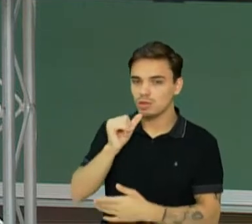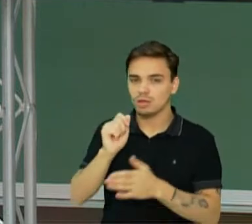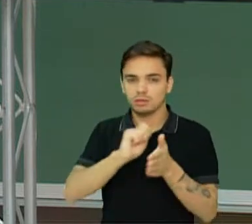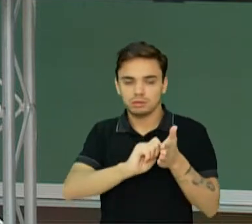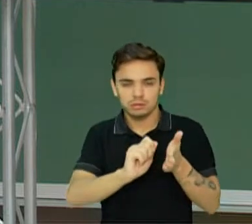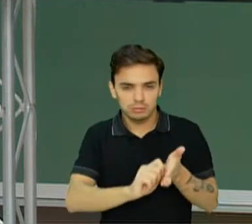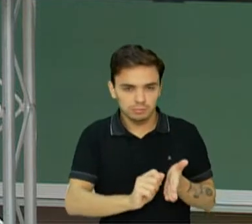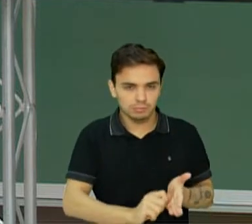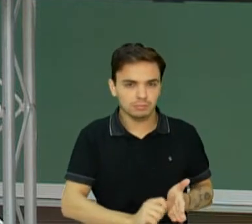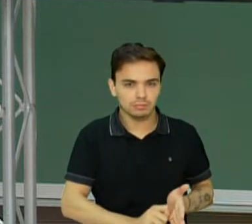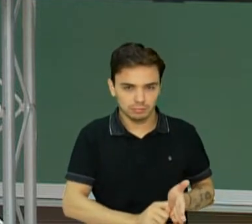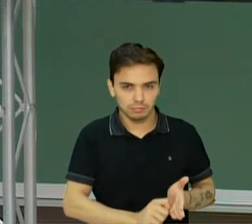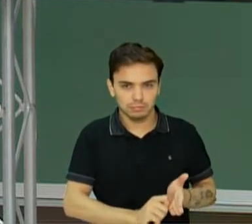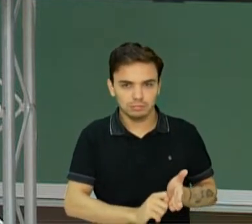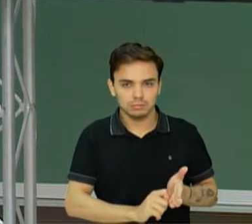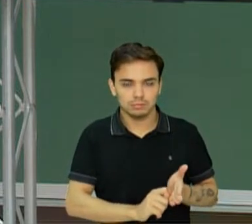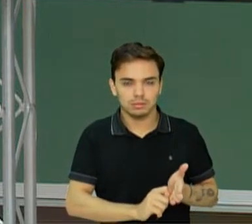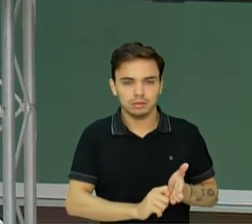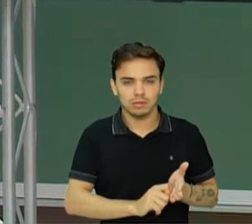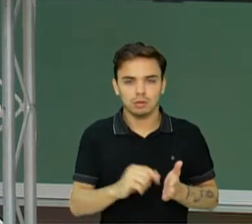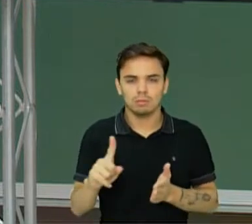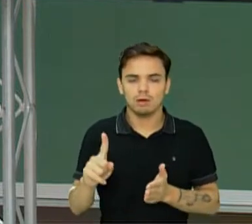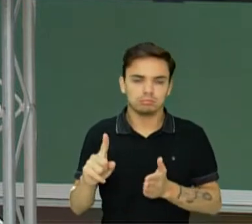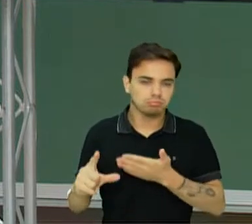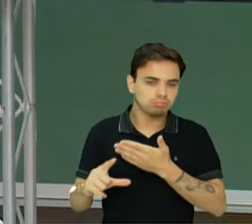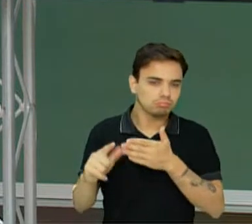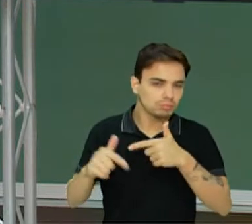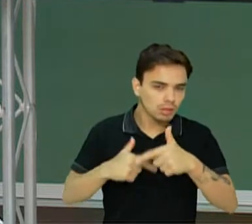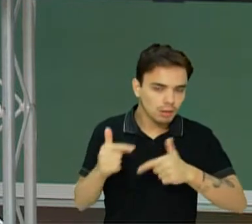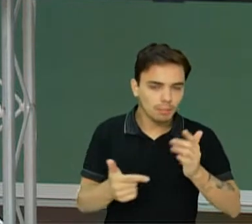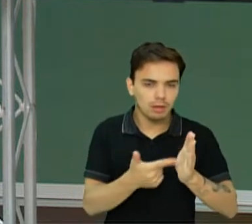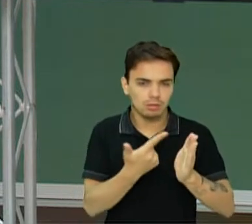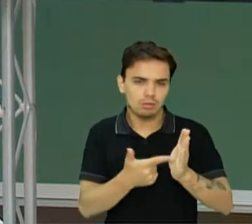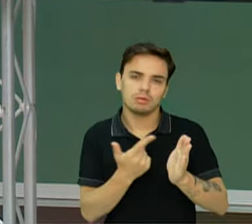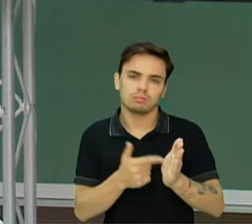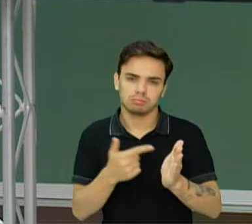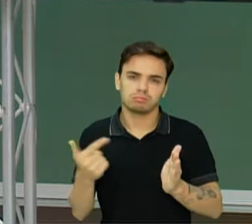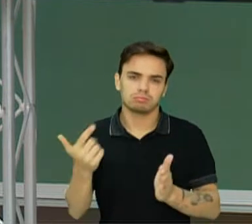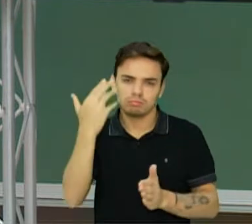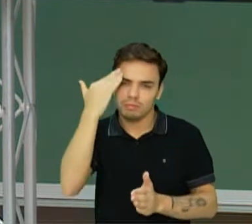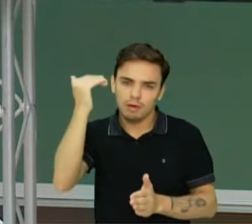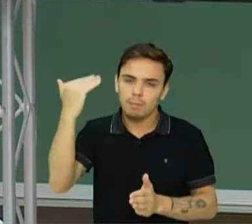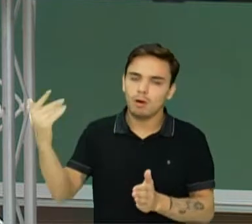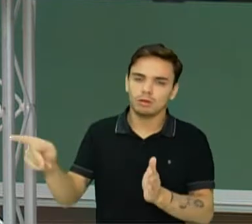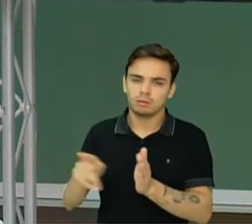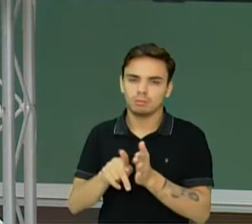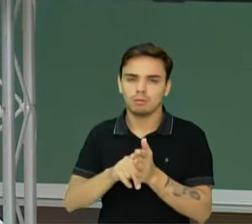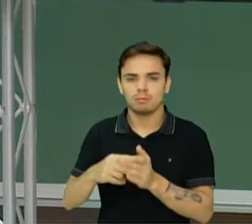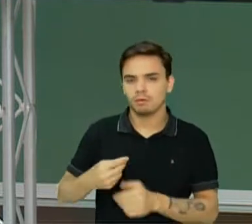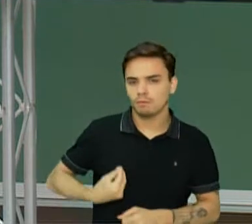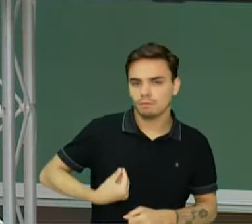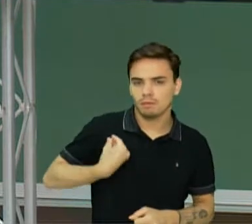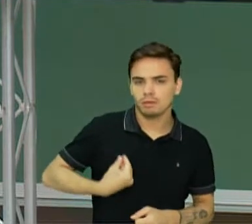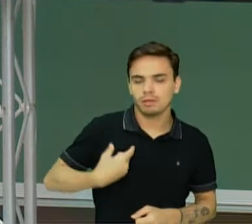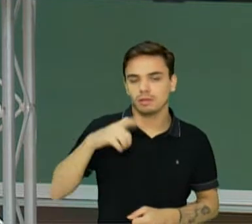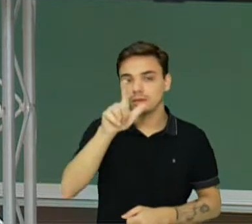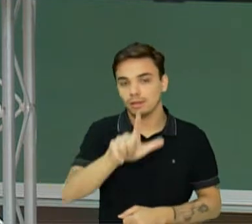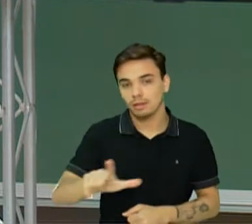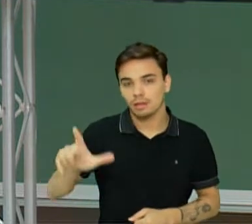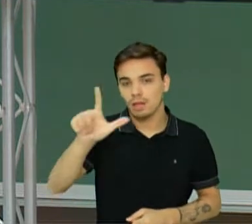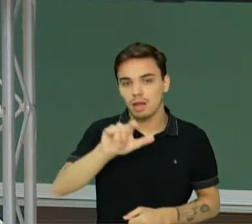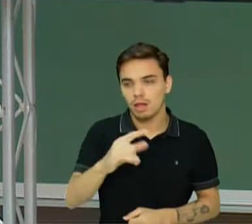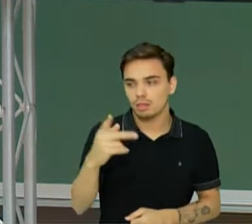um dos seus das suas obras mais icônicas de toda a literatura, na vida literária da escritora, tá